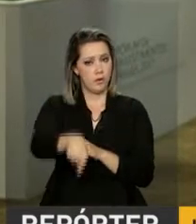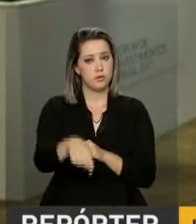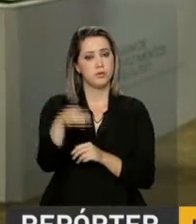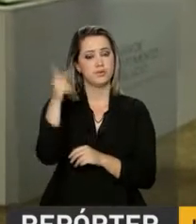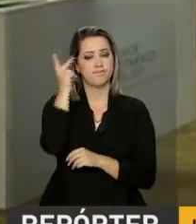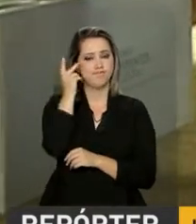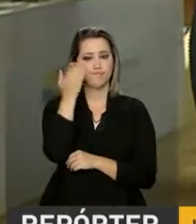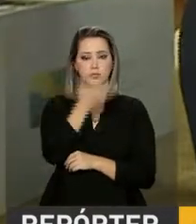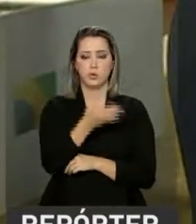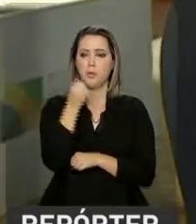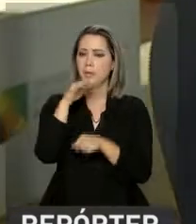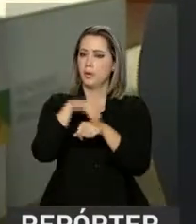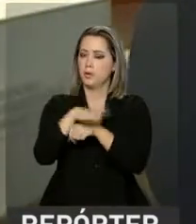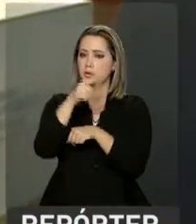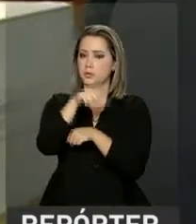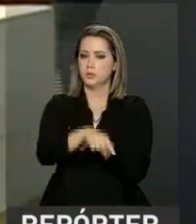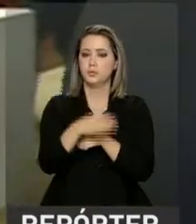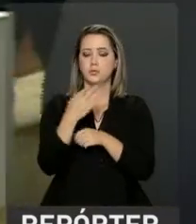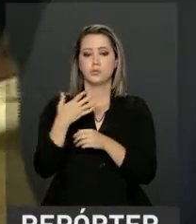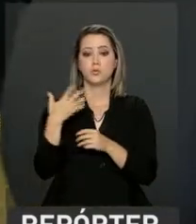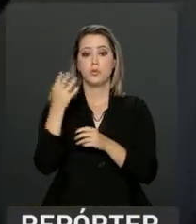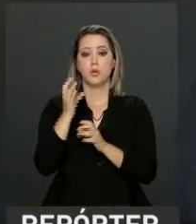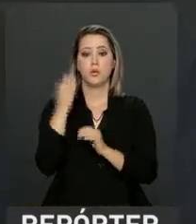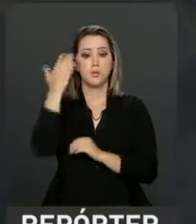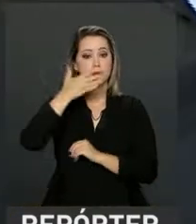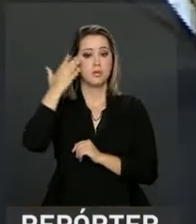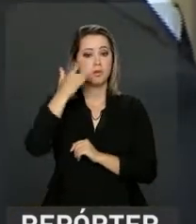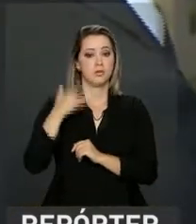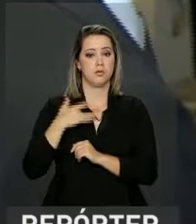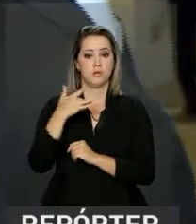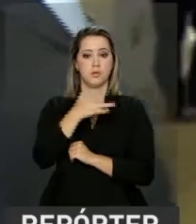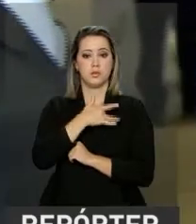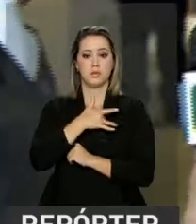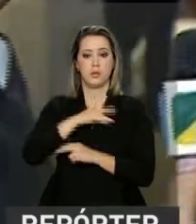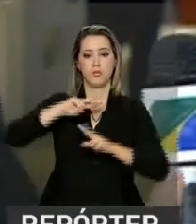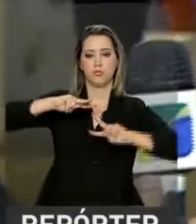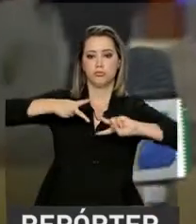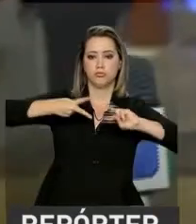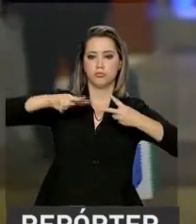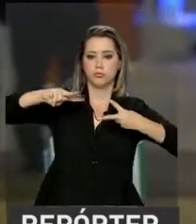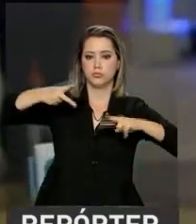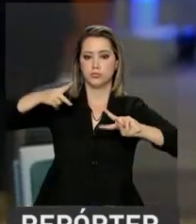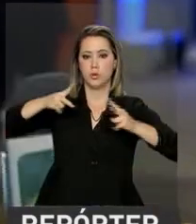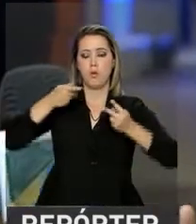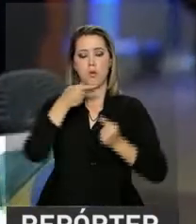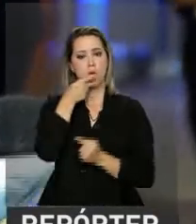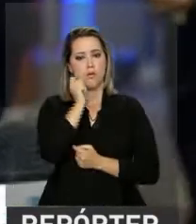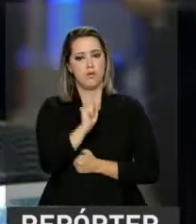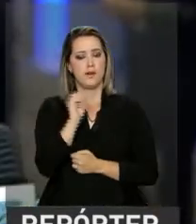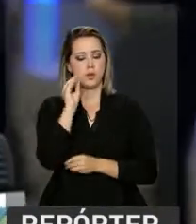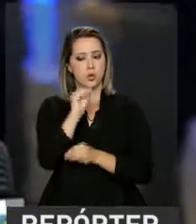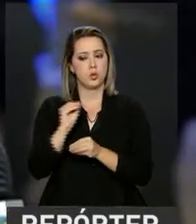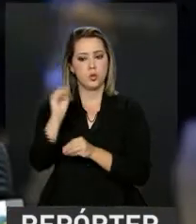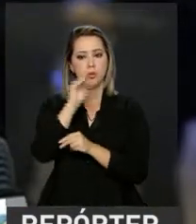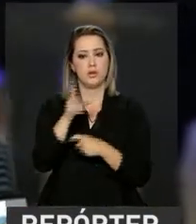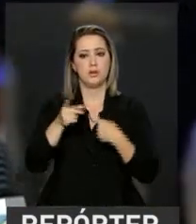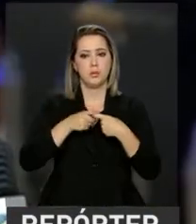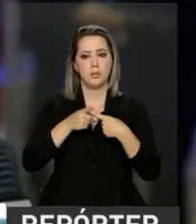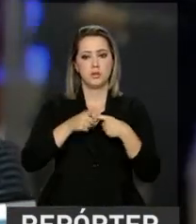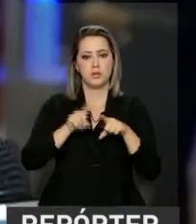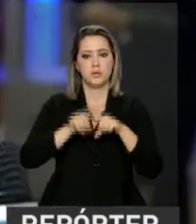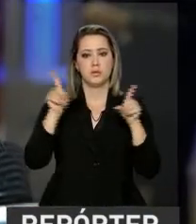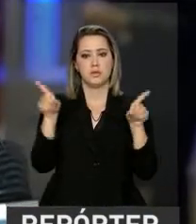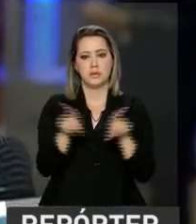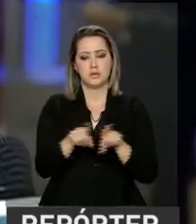noite, ministro. Foi um painel sobre saúde e biotecnologia. Ao falar de saúde, não se fala apenas de tratamento médico, mas também